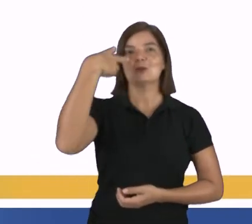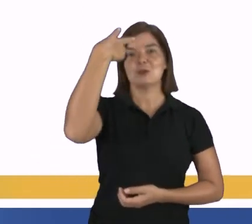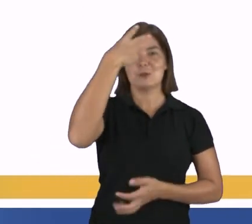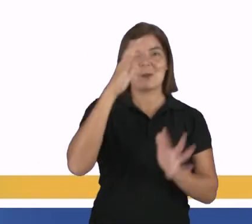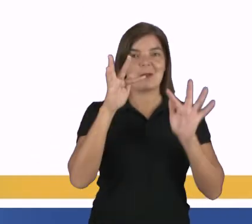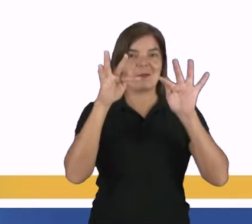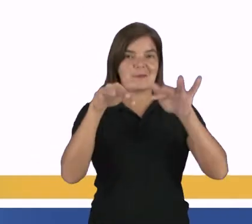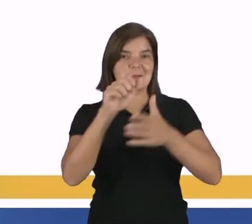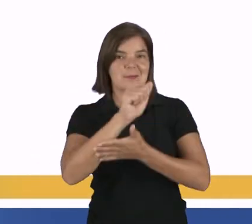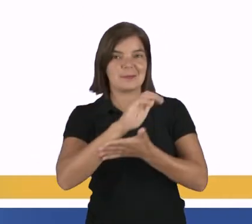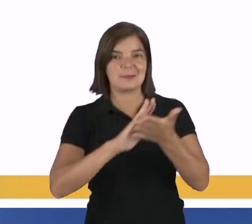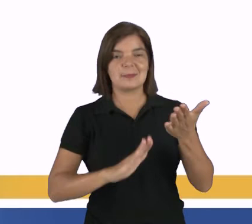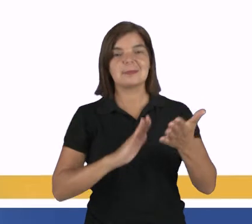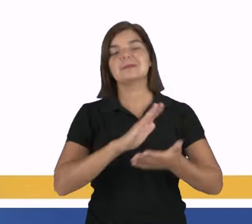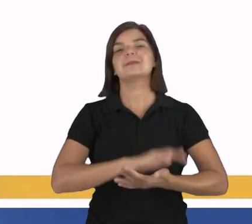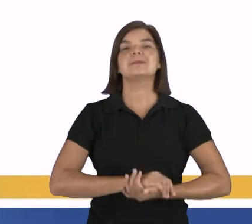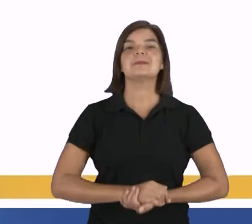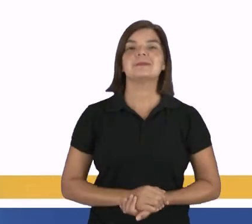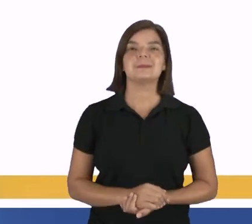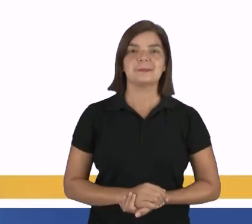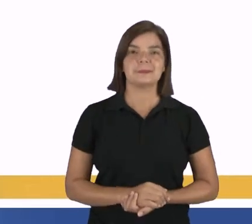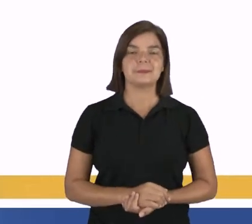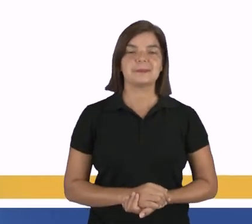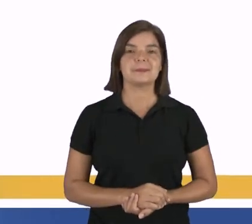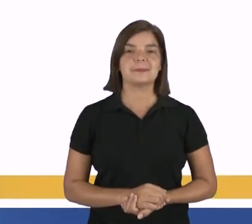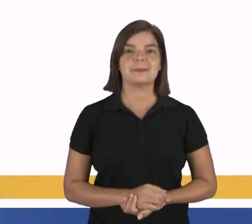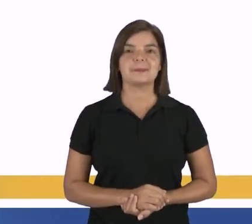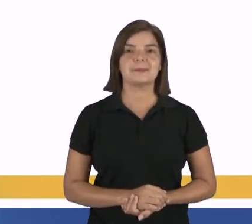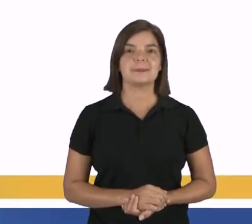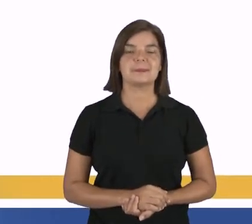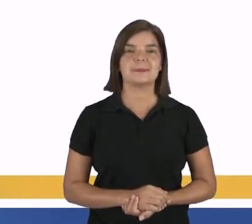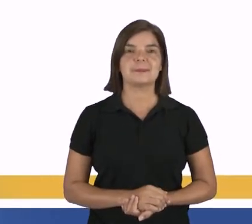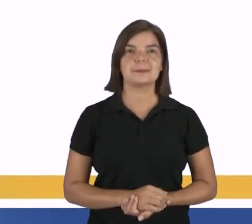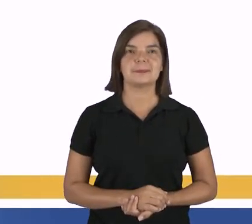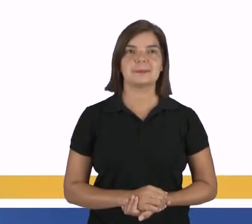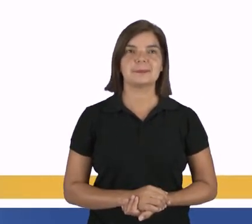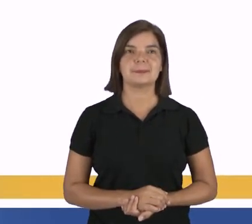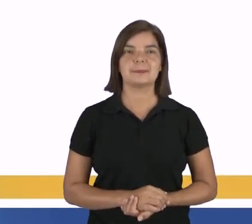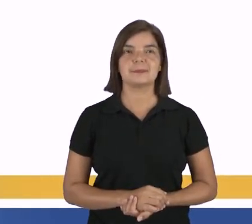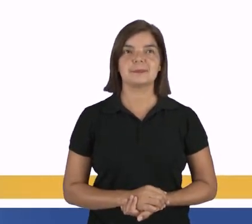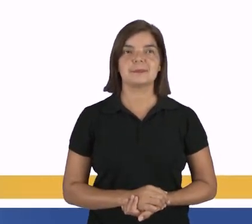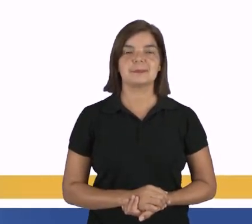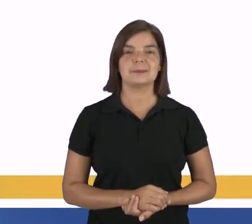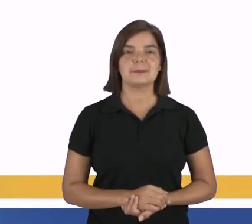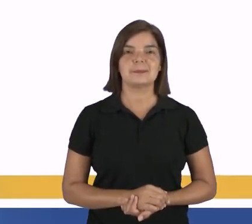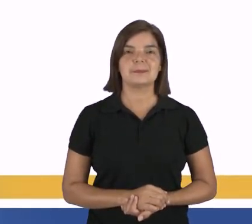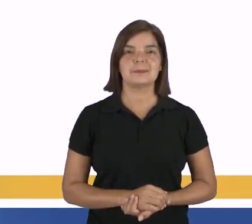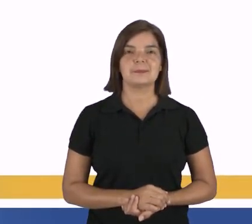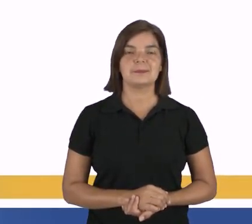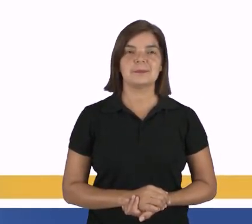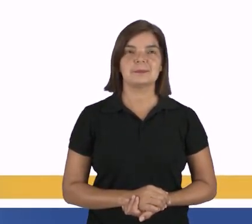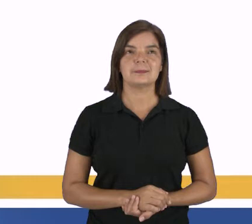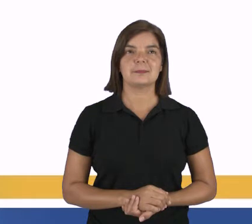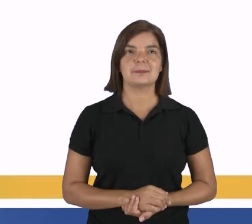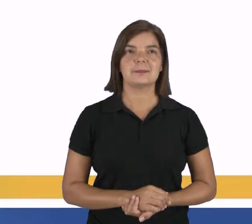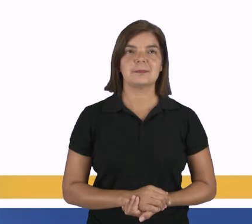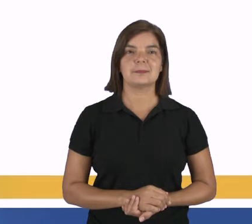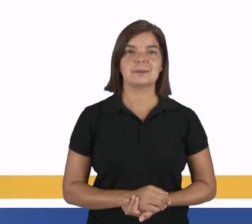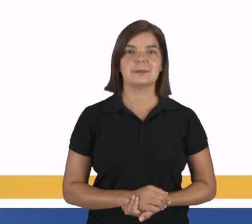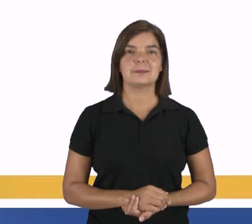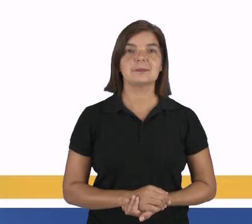2 horas para terminar a tarefa. It will take them 2 hours to finish the